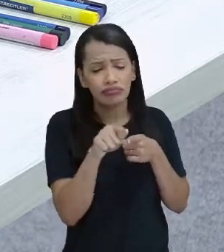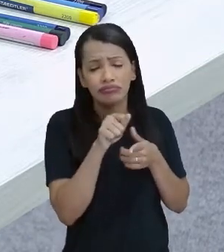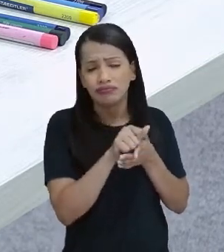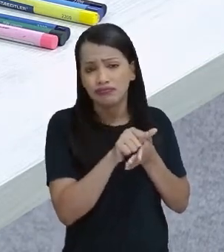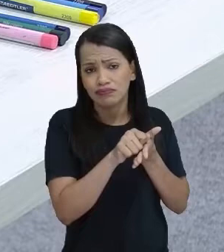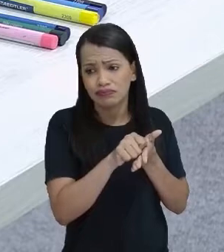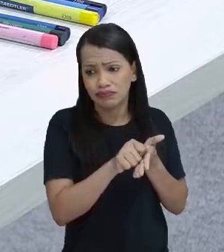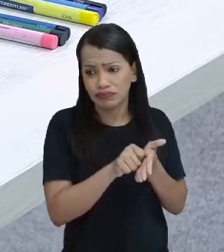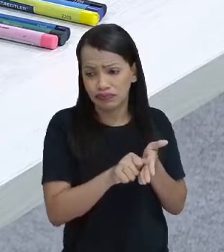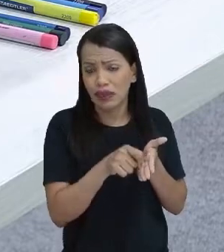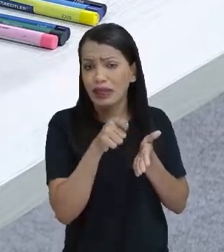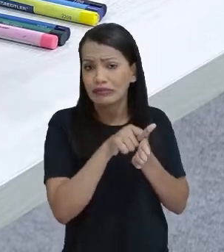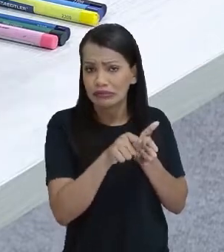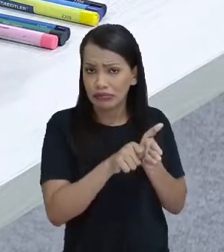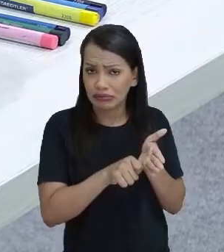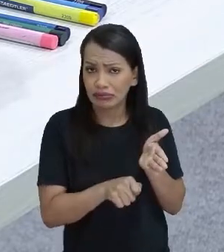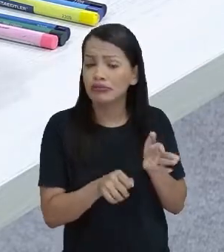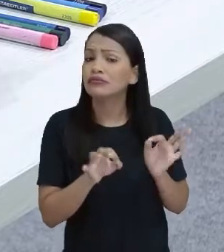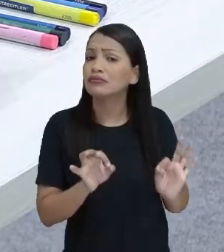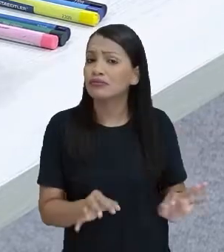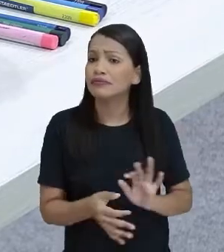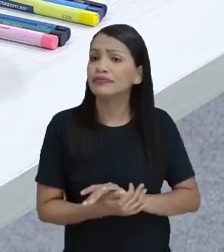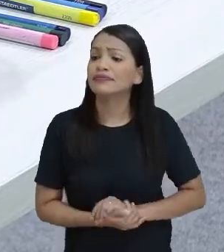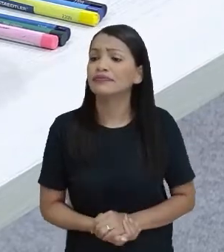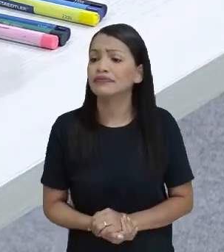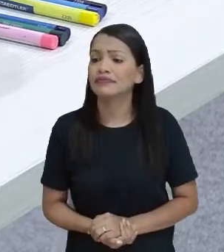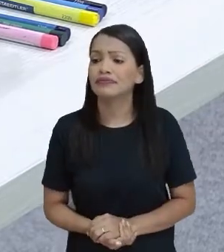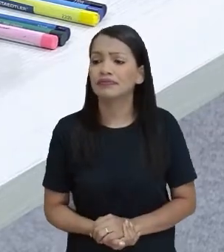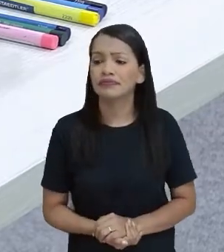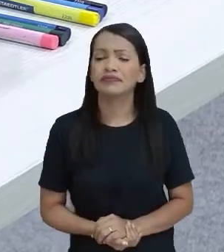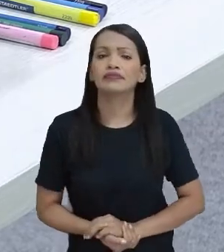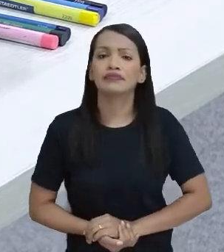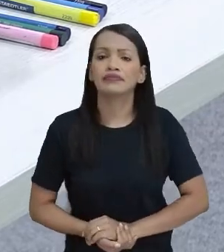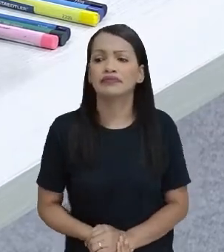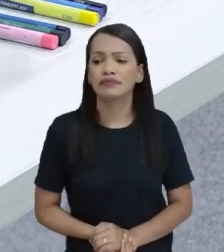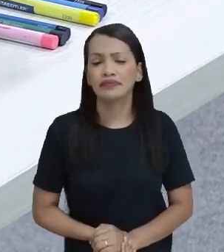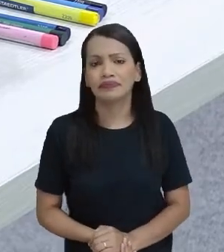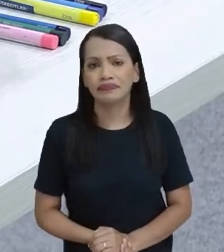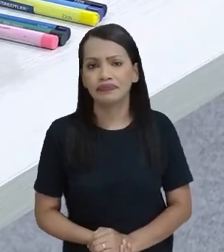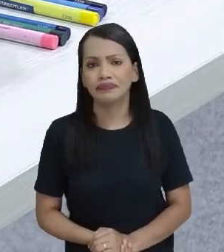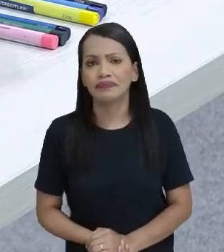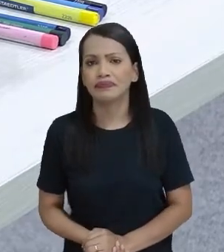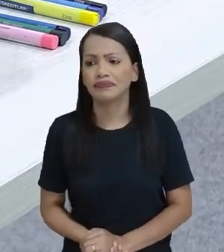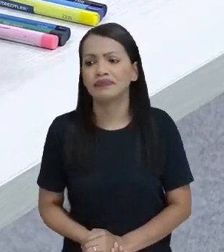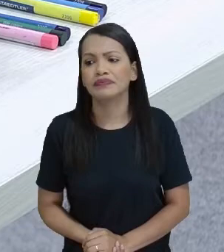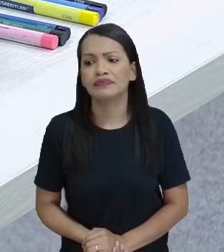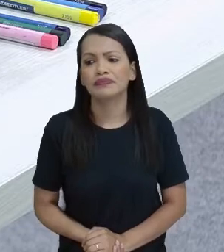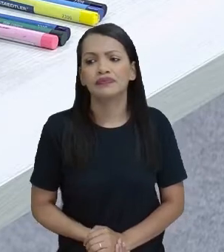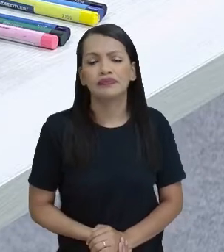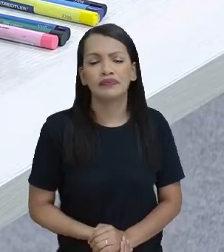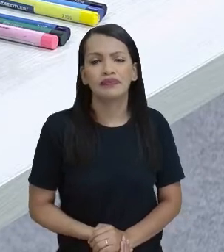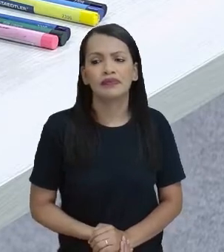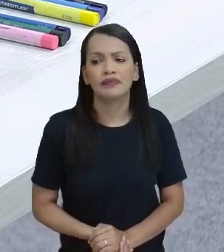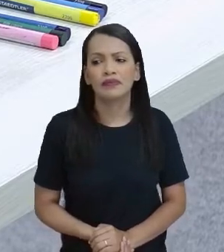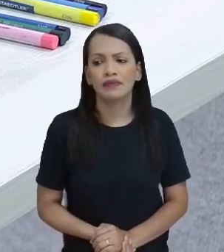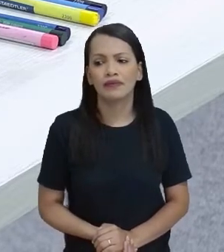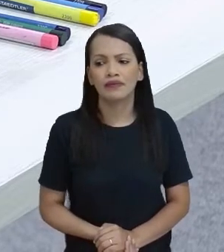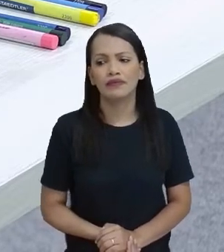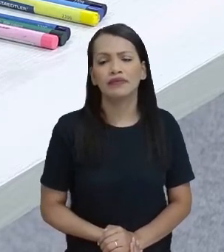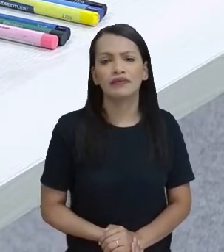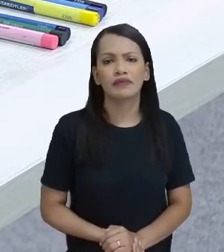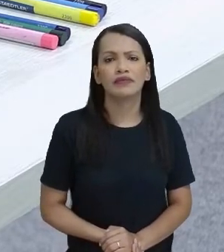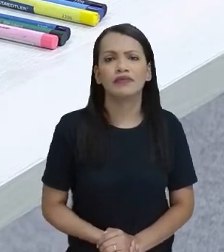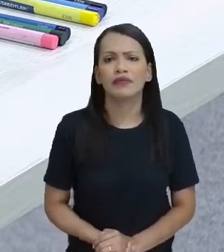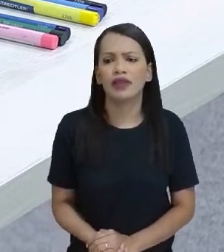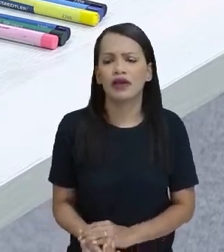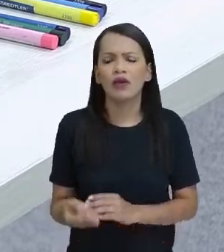2, 3, 4. Tá quebradinho, mas não tem problema. É só para representar aqui. É o giz de cera que ela